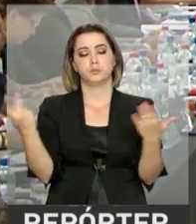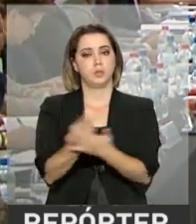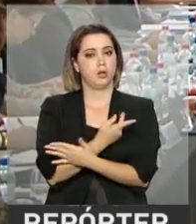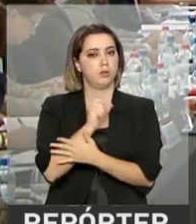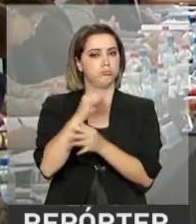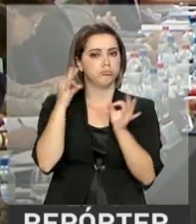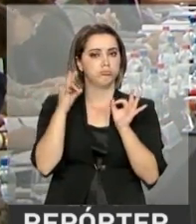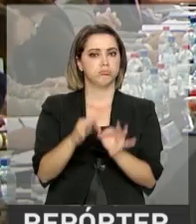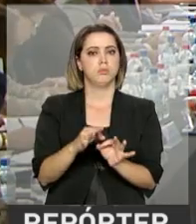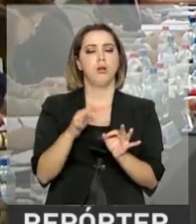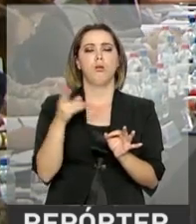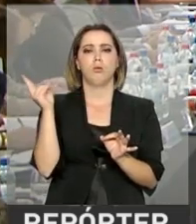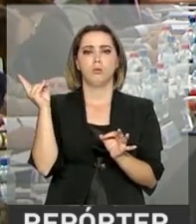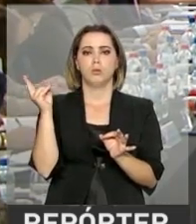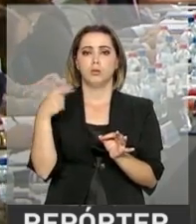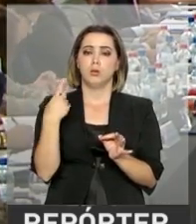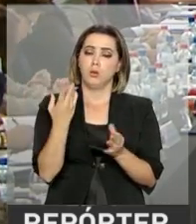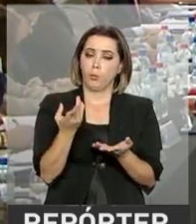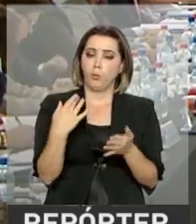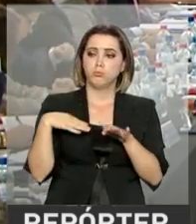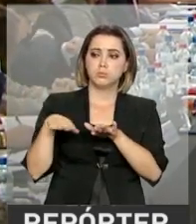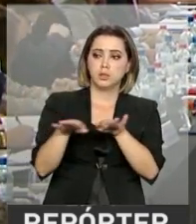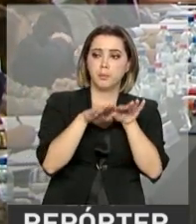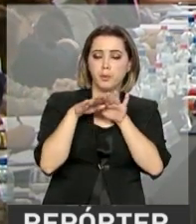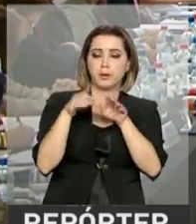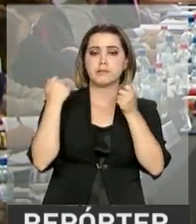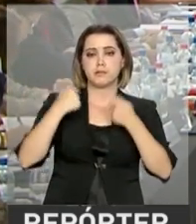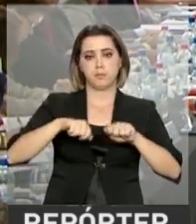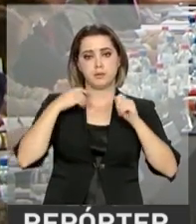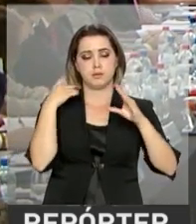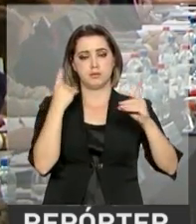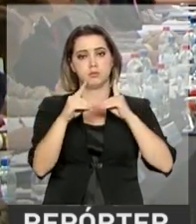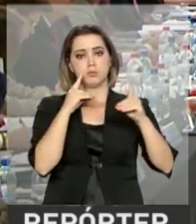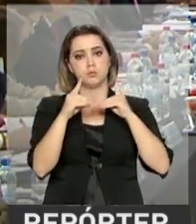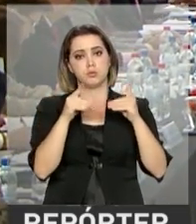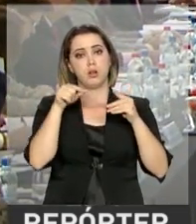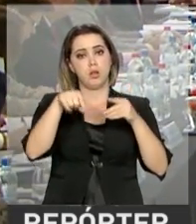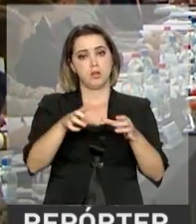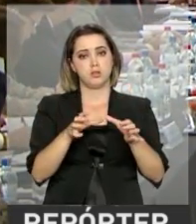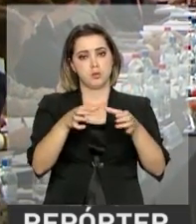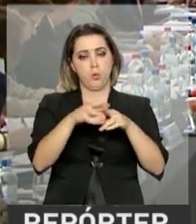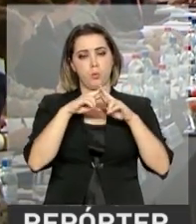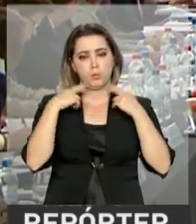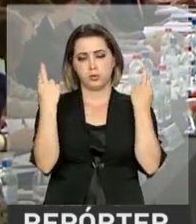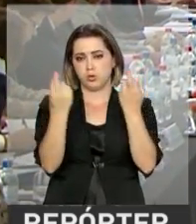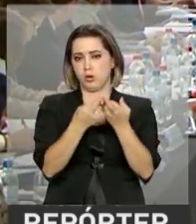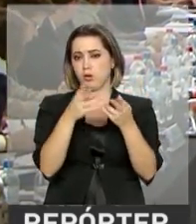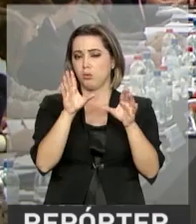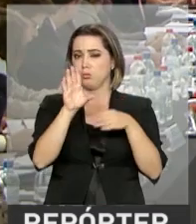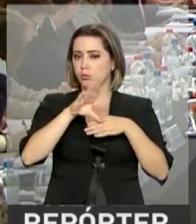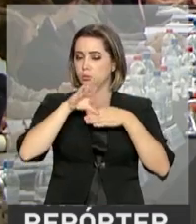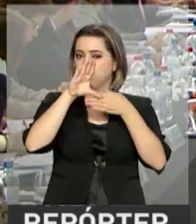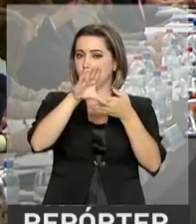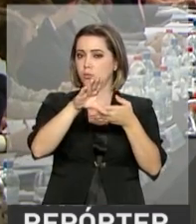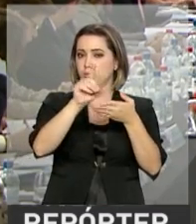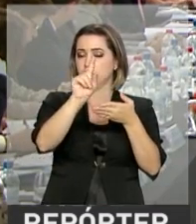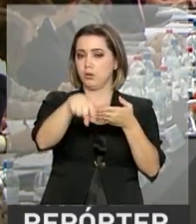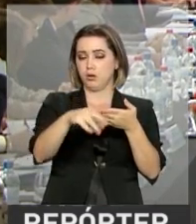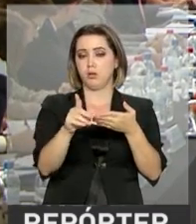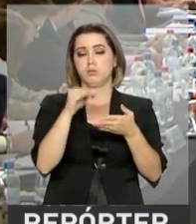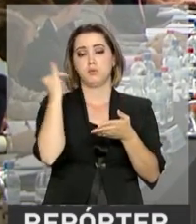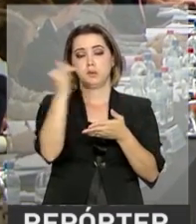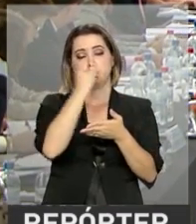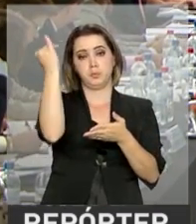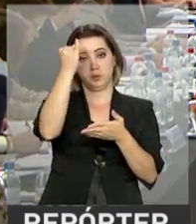imediatamente e como não há democracia sem diálogo não é este conselhão que é uma das Ferramentas mais